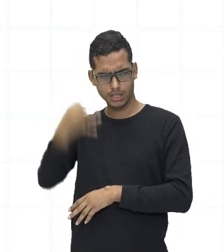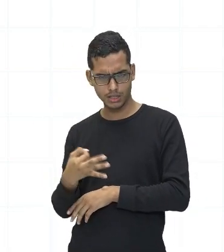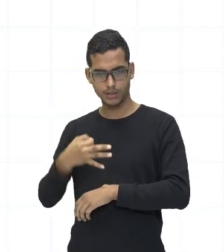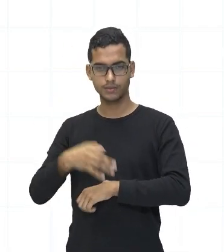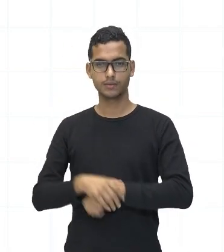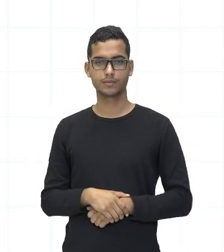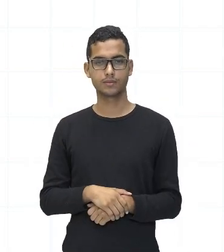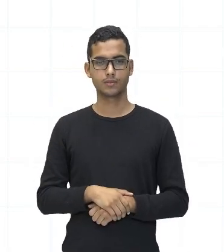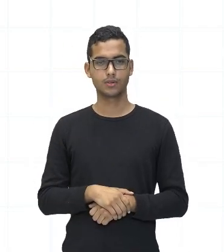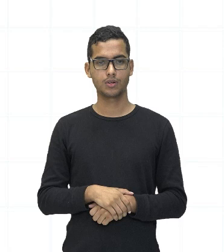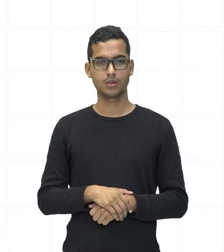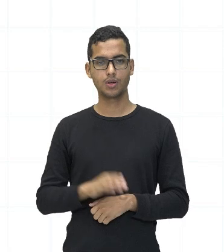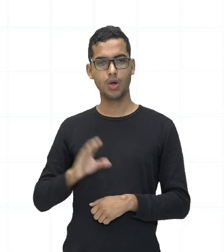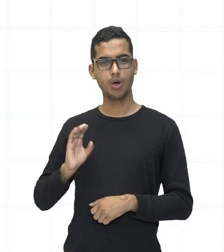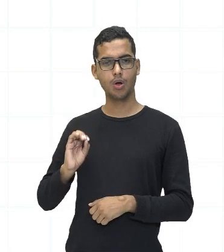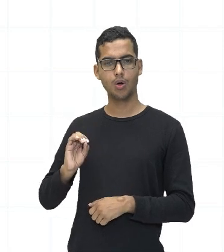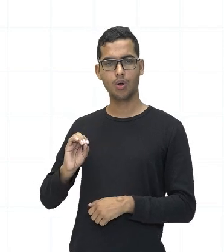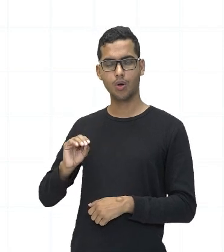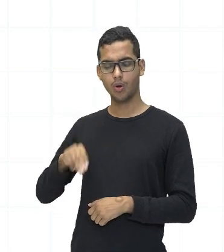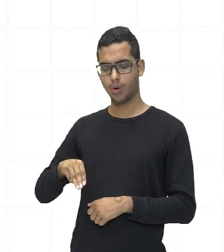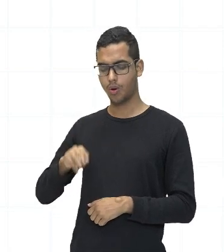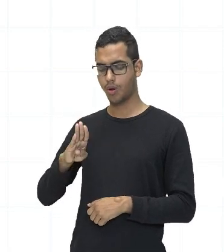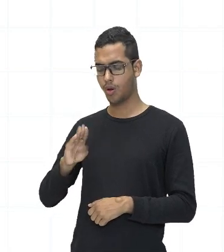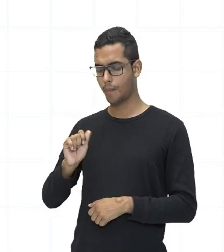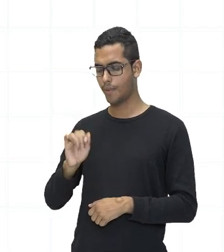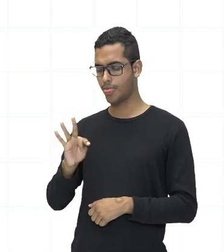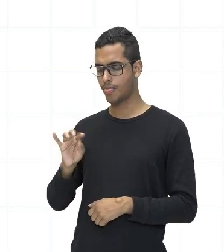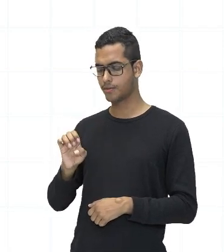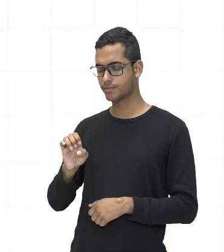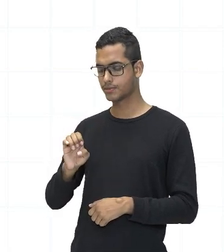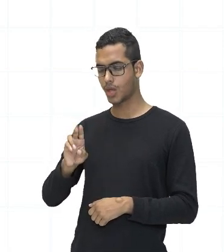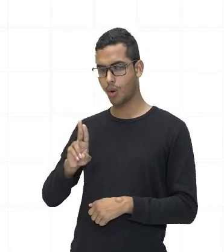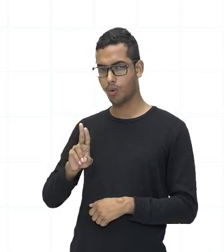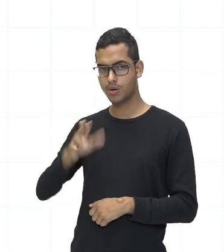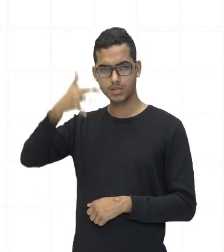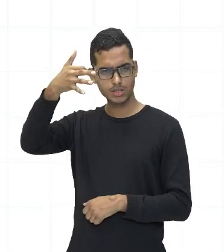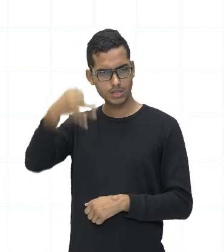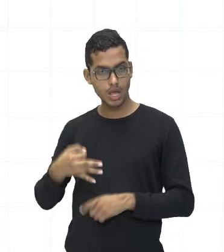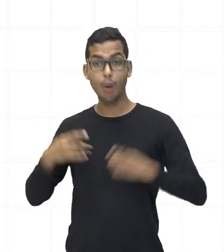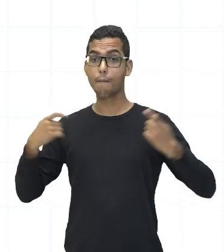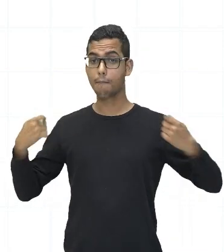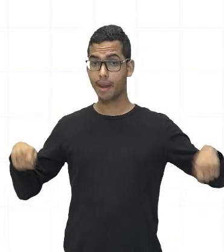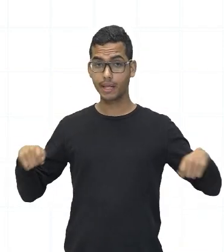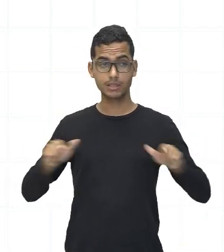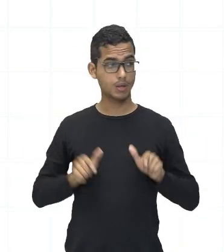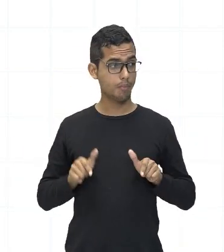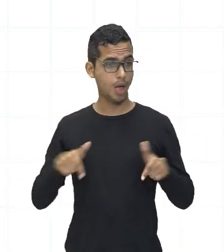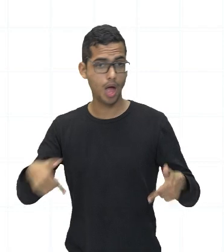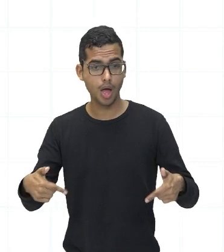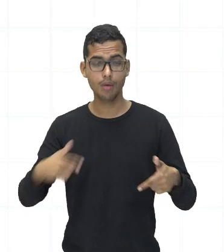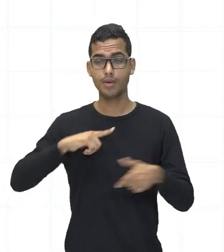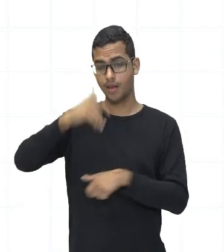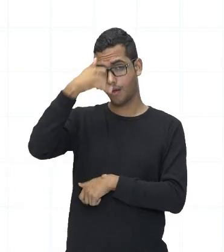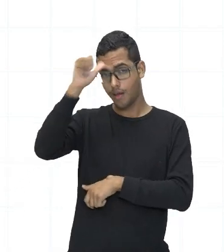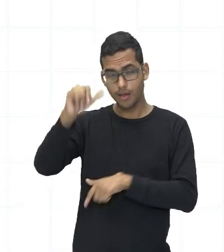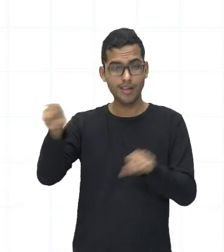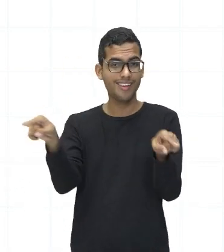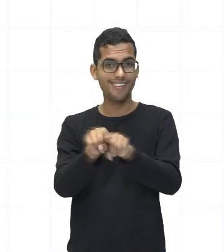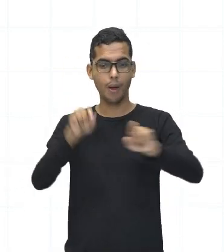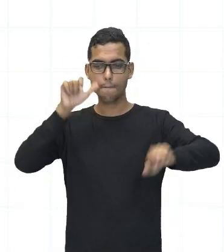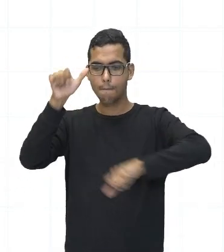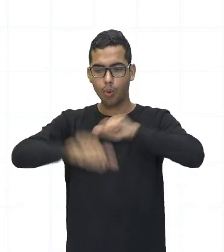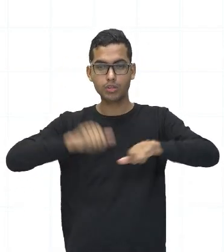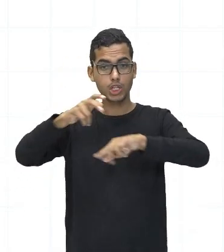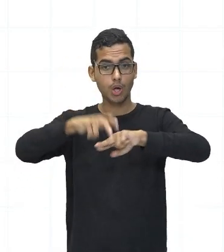Combateu hoje. Ou seja, é certo que vai combater, é preciso combater, né? A mudança começa